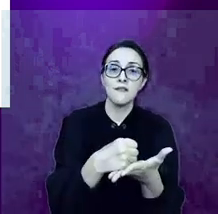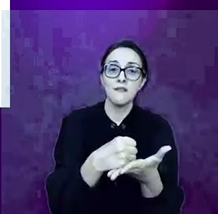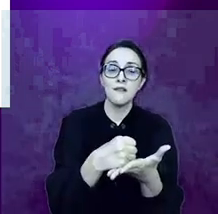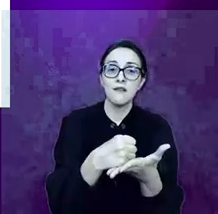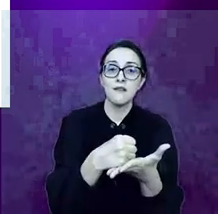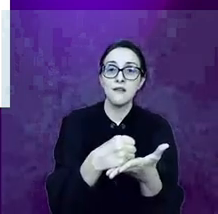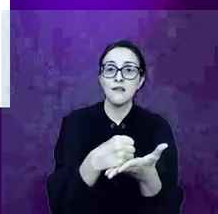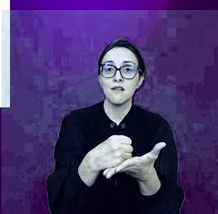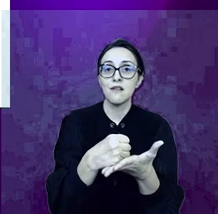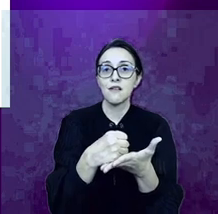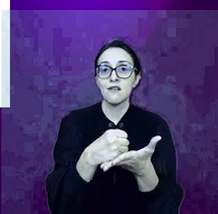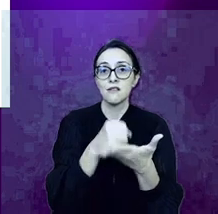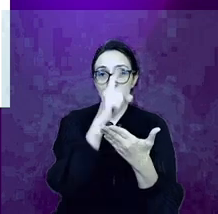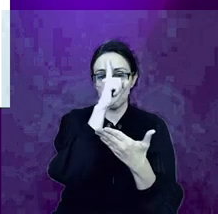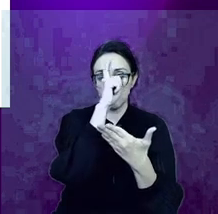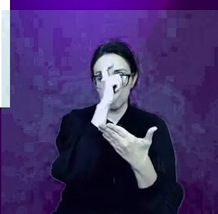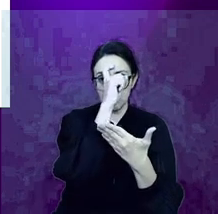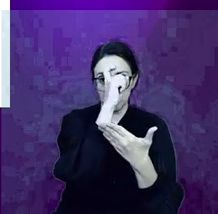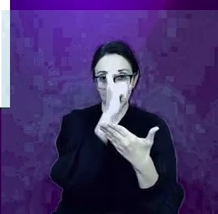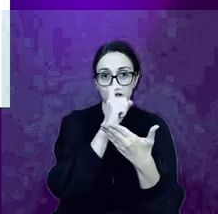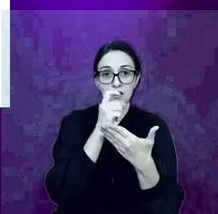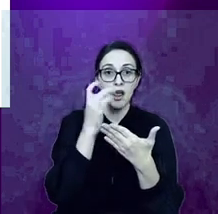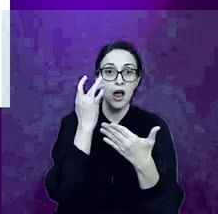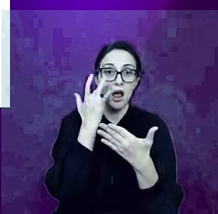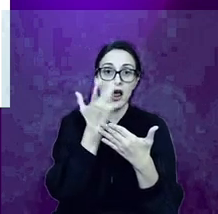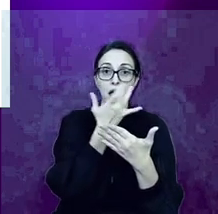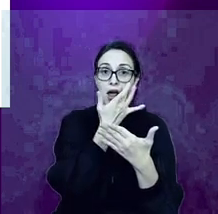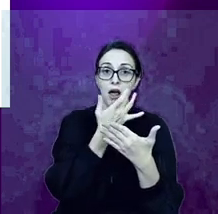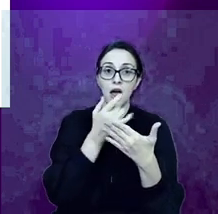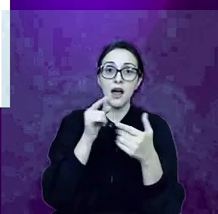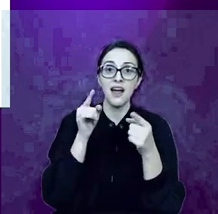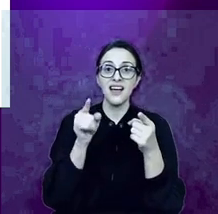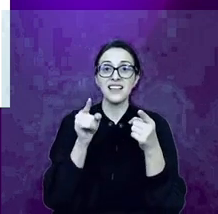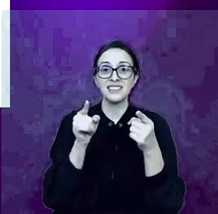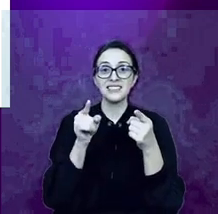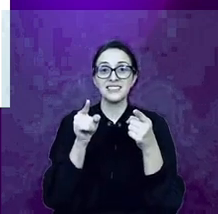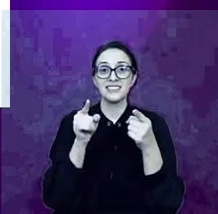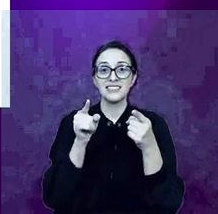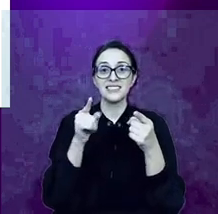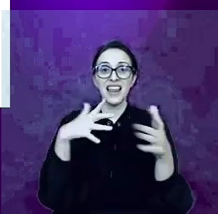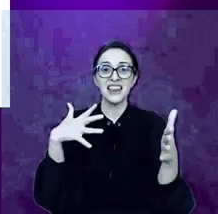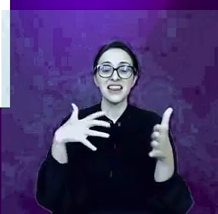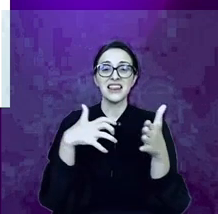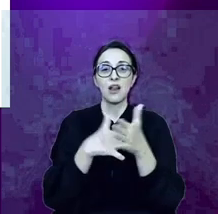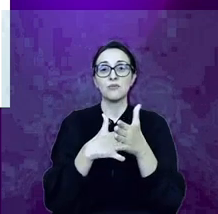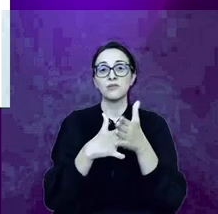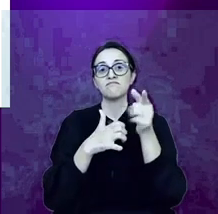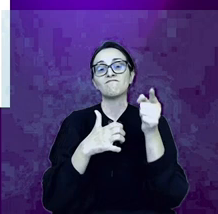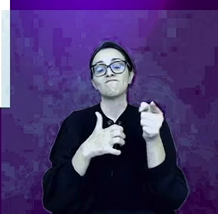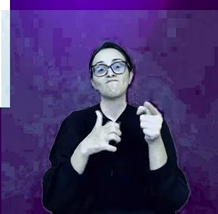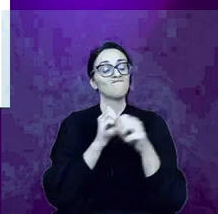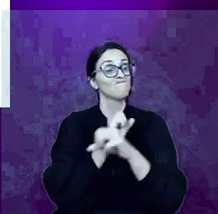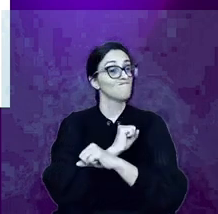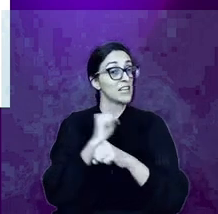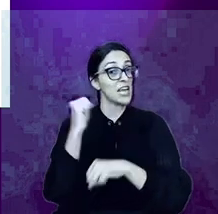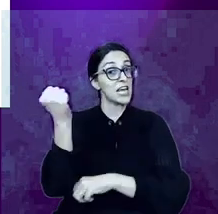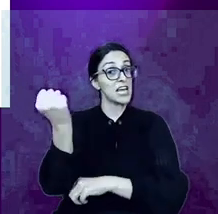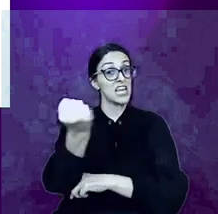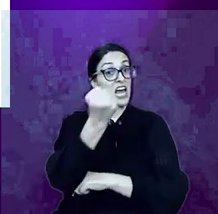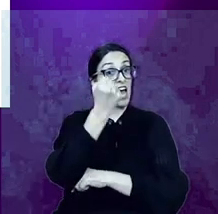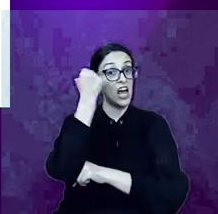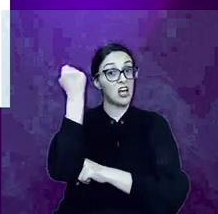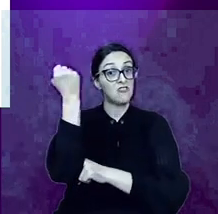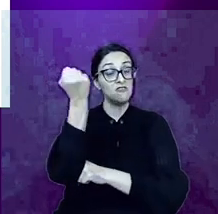nossa instituição, Ramsay 6, com pupilas isocóricas, com esse grau de trauma. Uma lesão terrível, uma lesão de